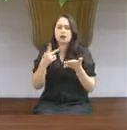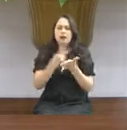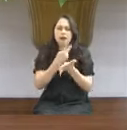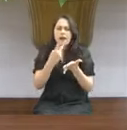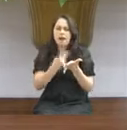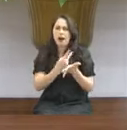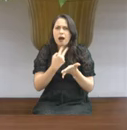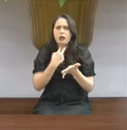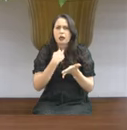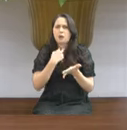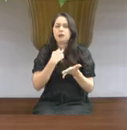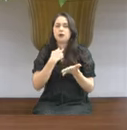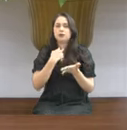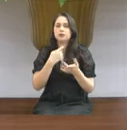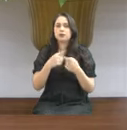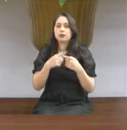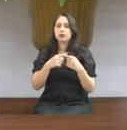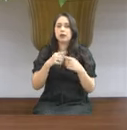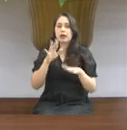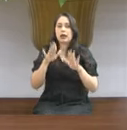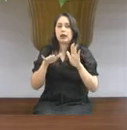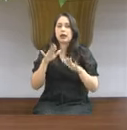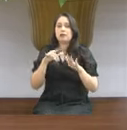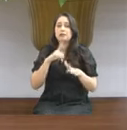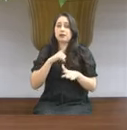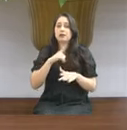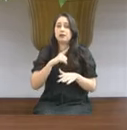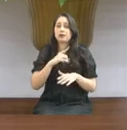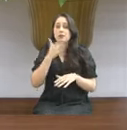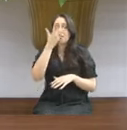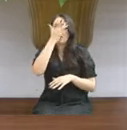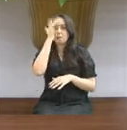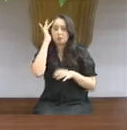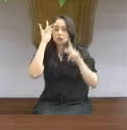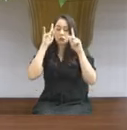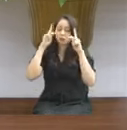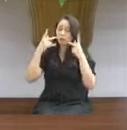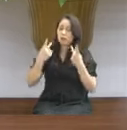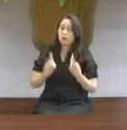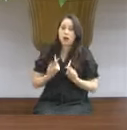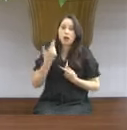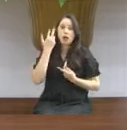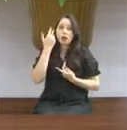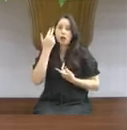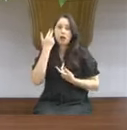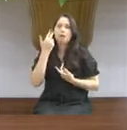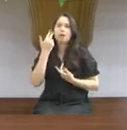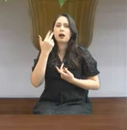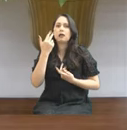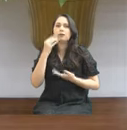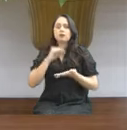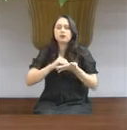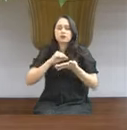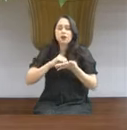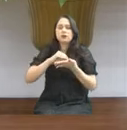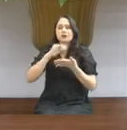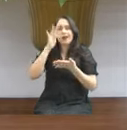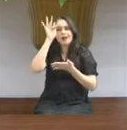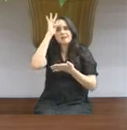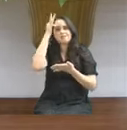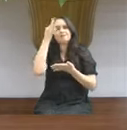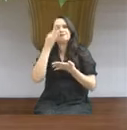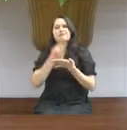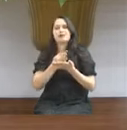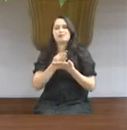momento a gente tem uma tendência de não crer.